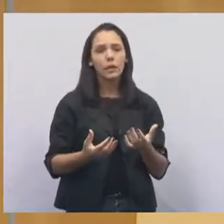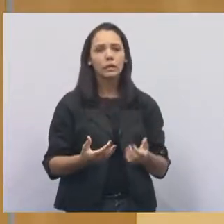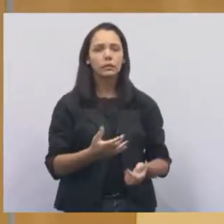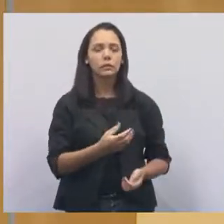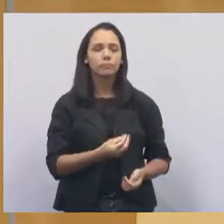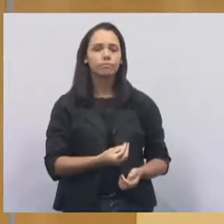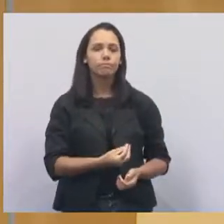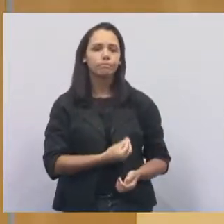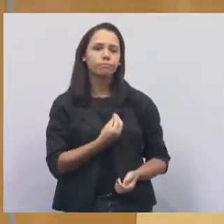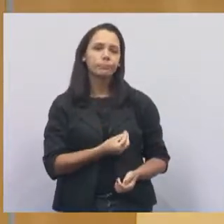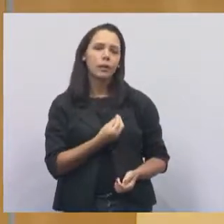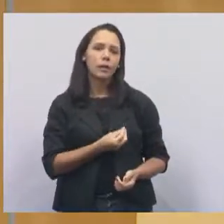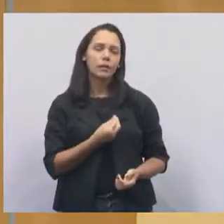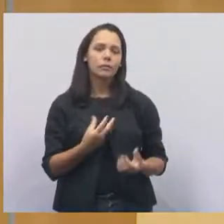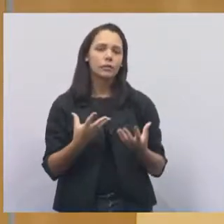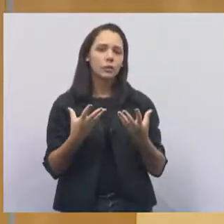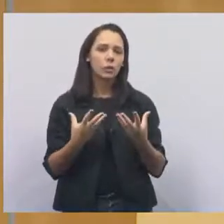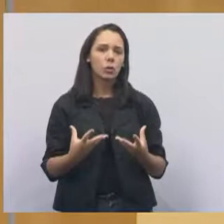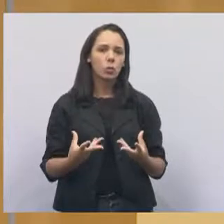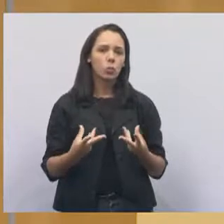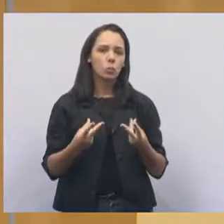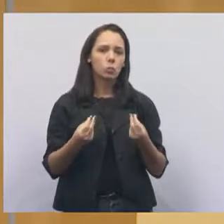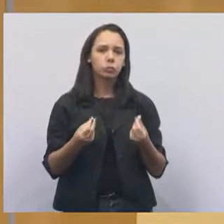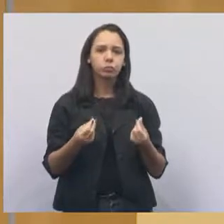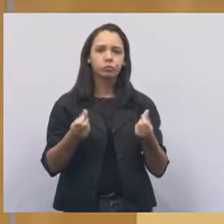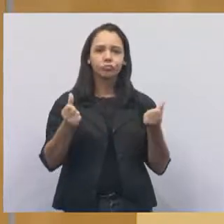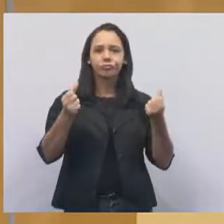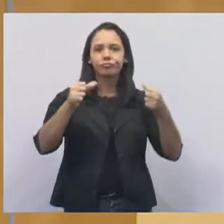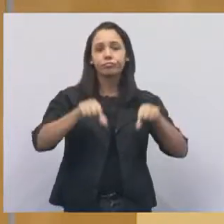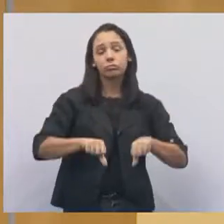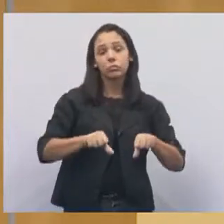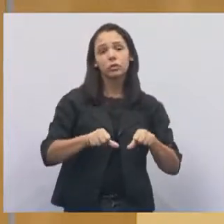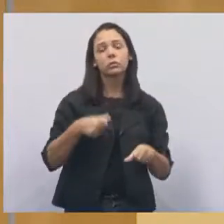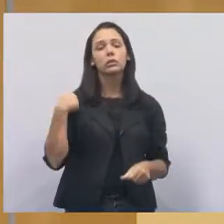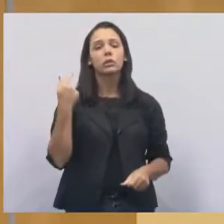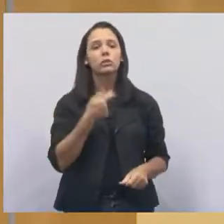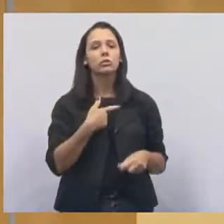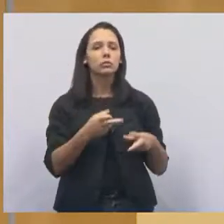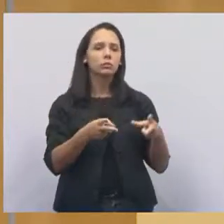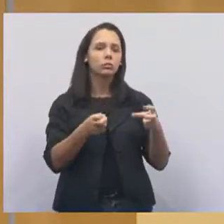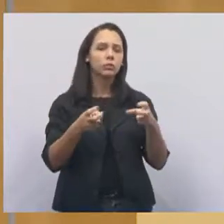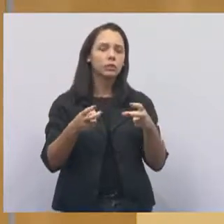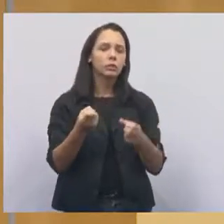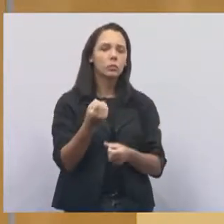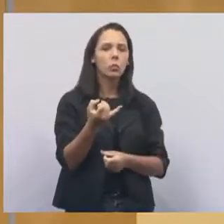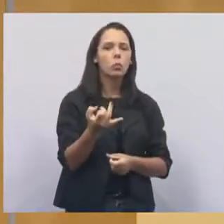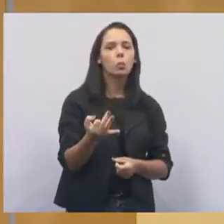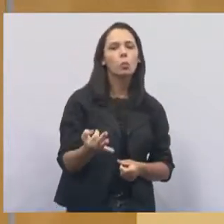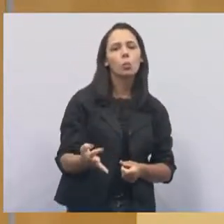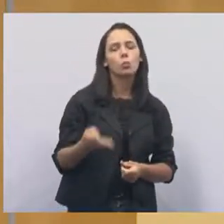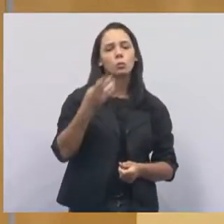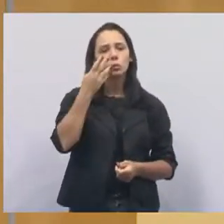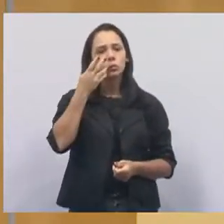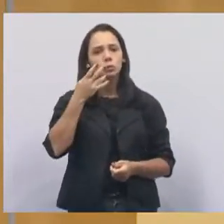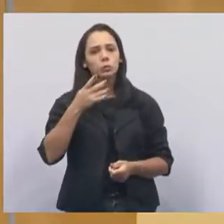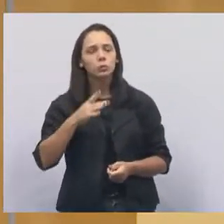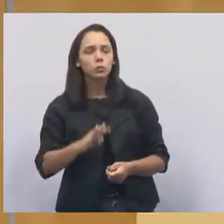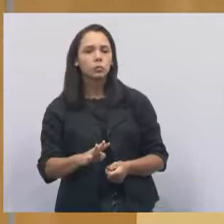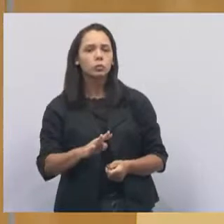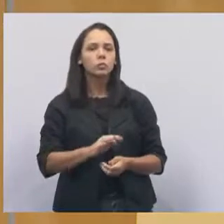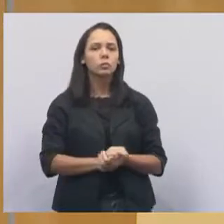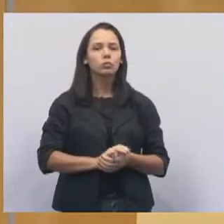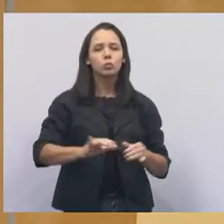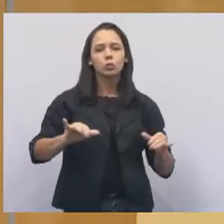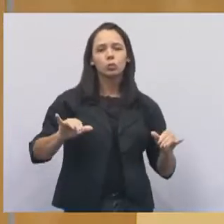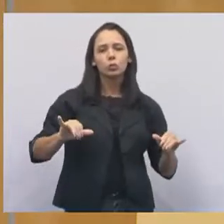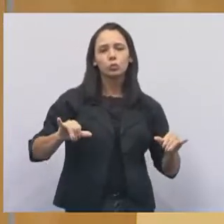pessoas a gente vê a gente vê quantos crianças Sasaki Sasaki é um homem do campo aí quantas pessoas